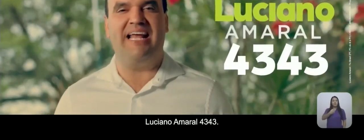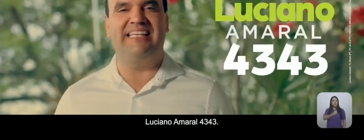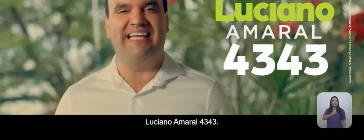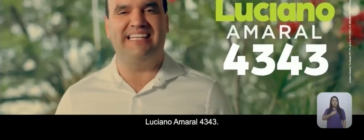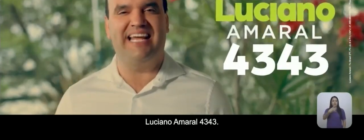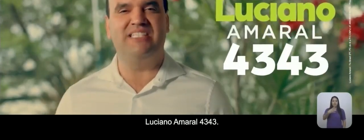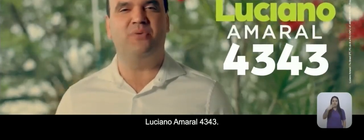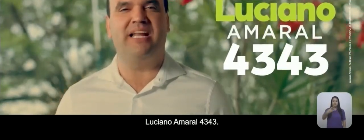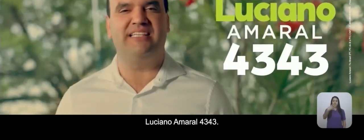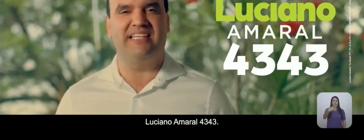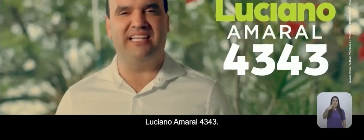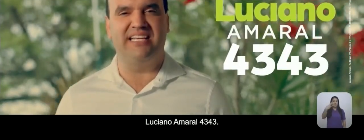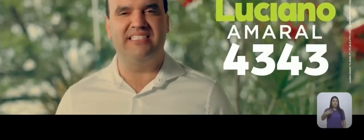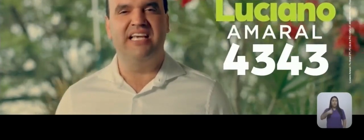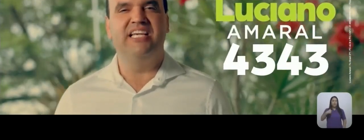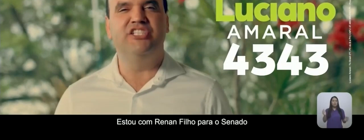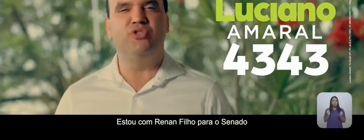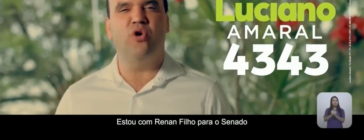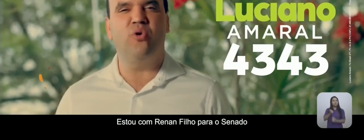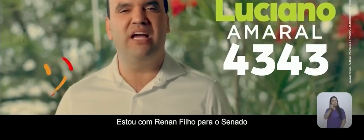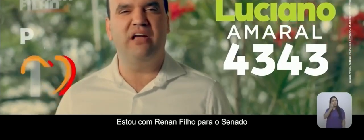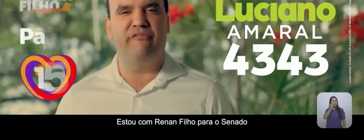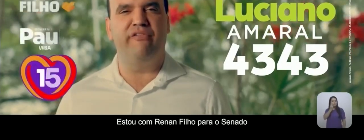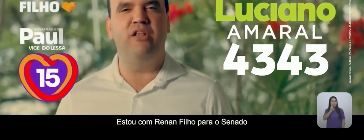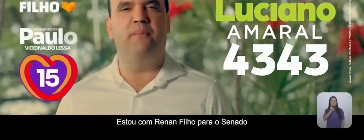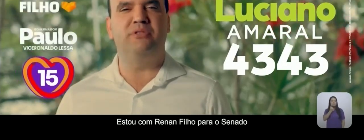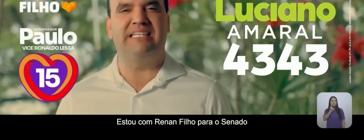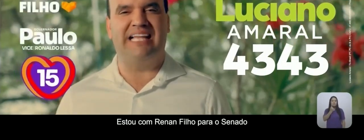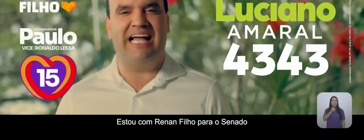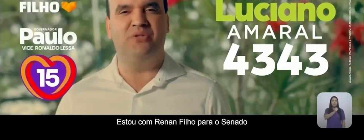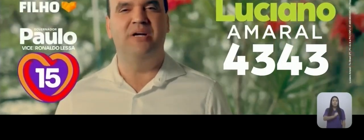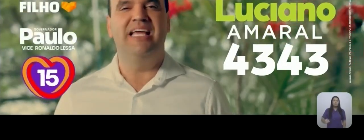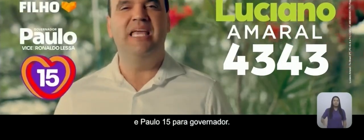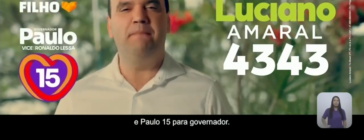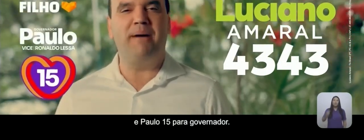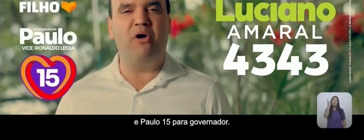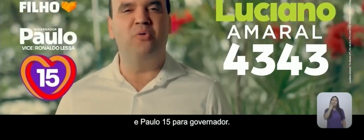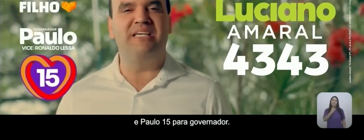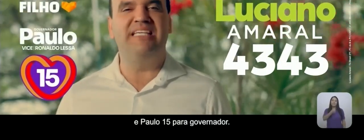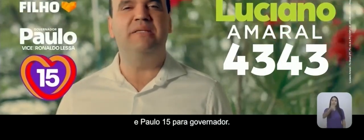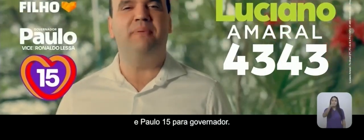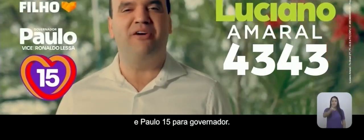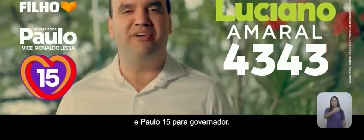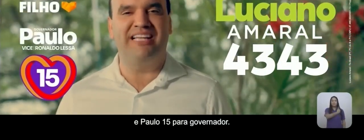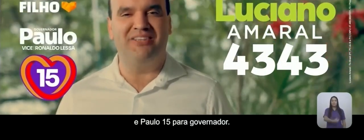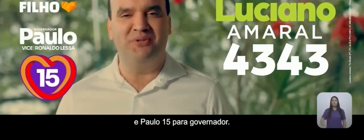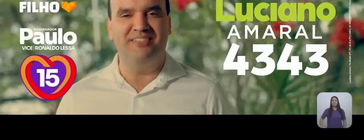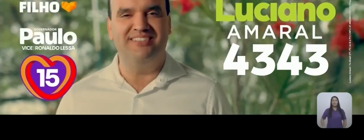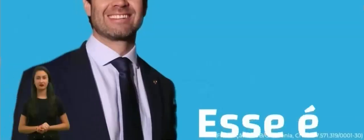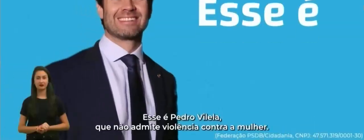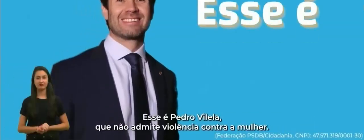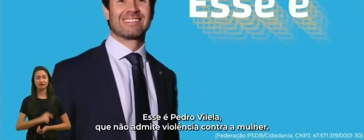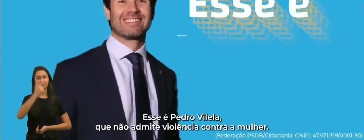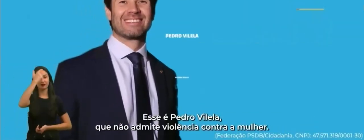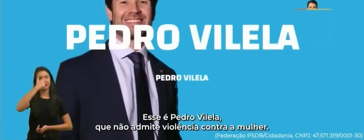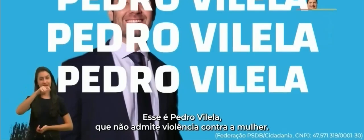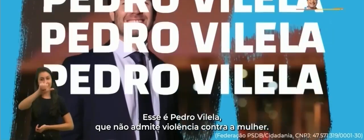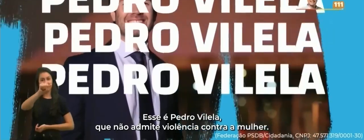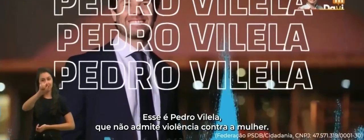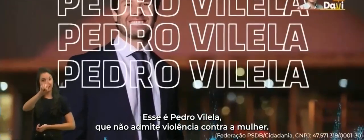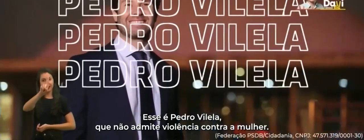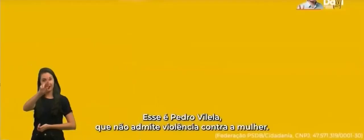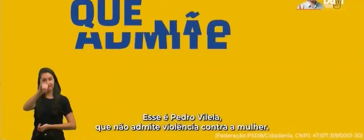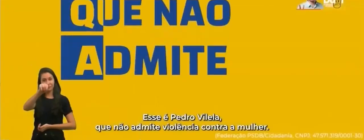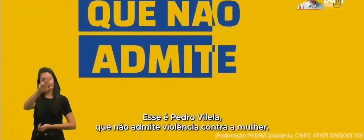Amaral, 4343. Estou com Renan Filho para o Senado e Paulo XV para governador. Esse é